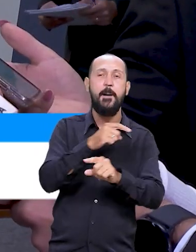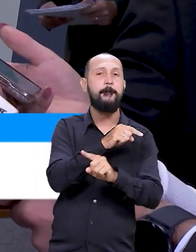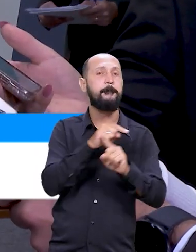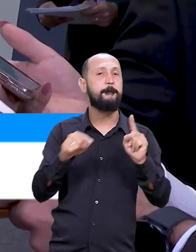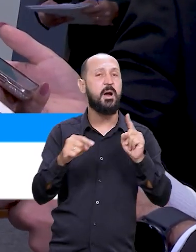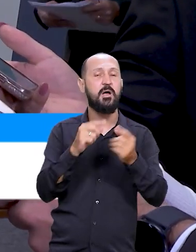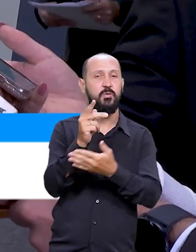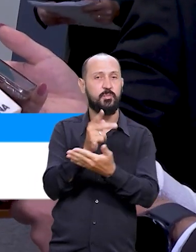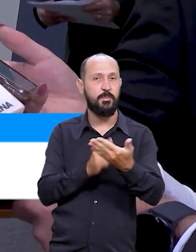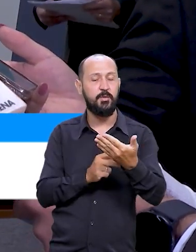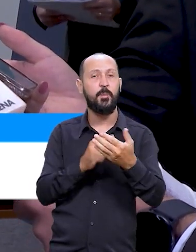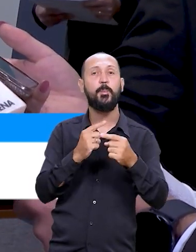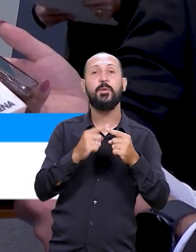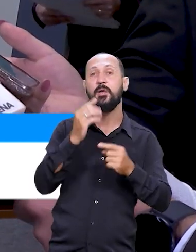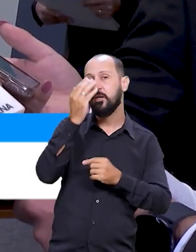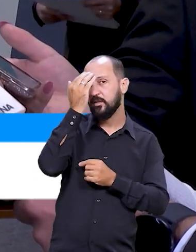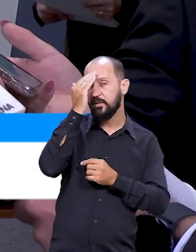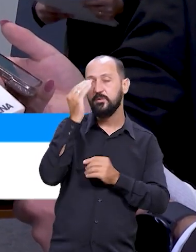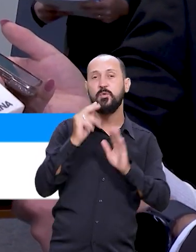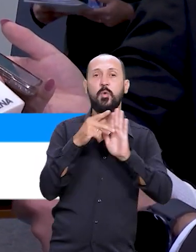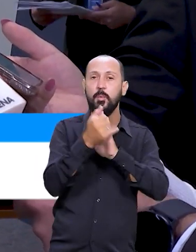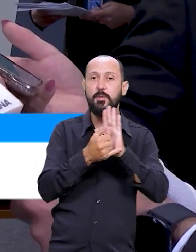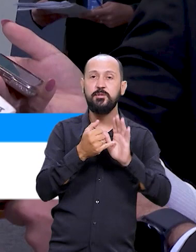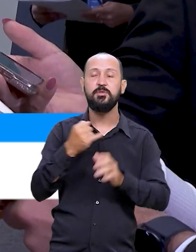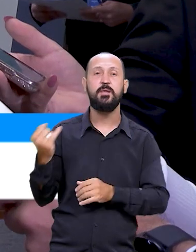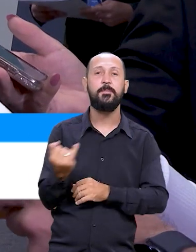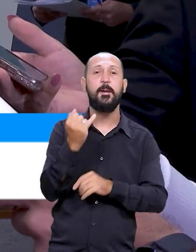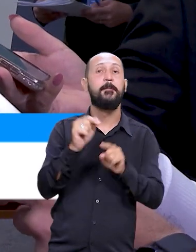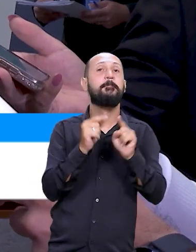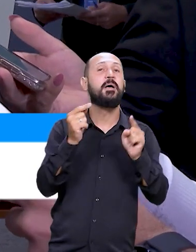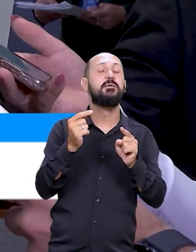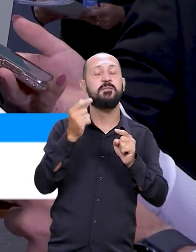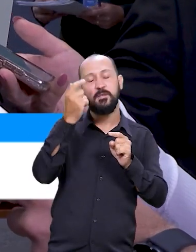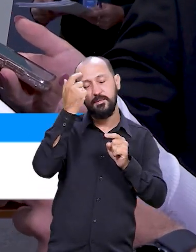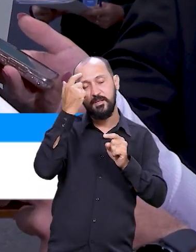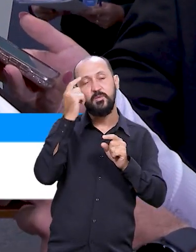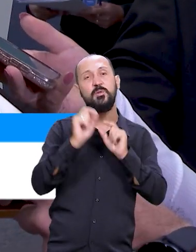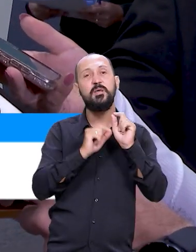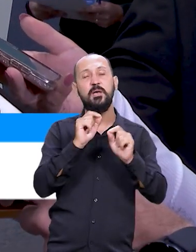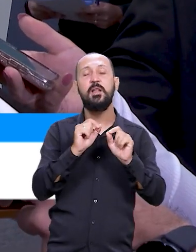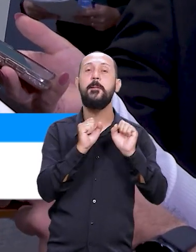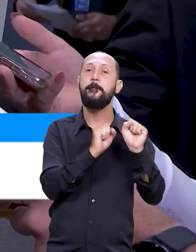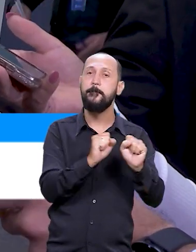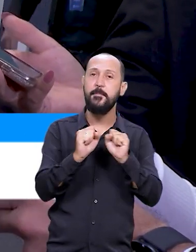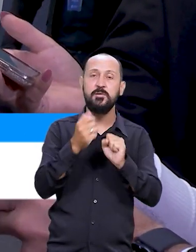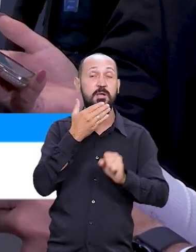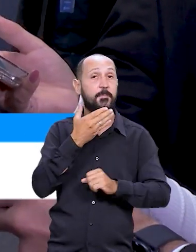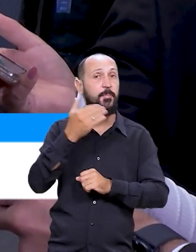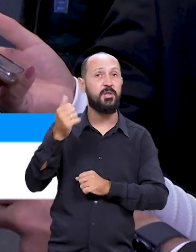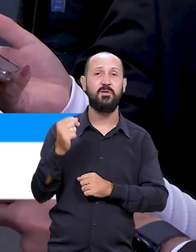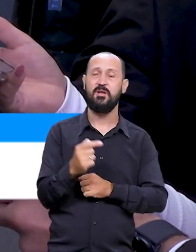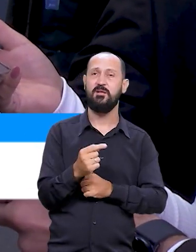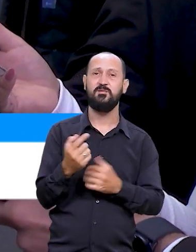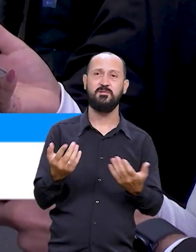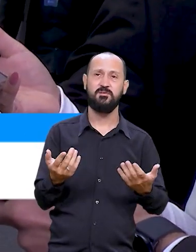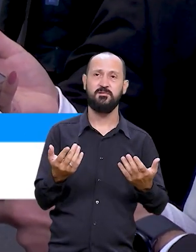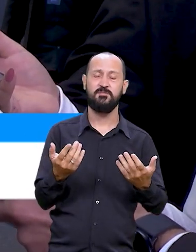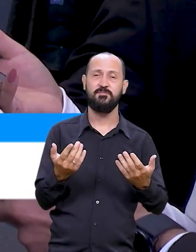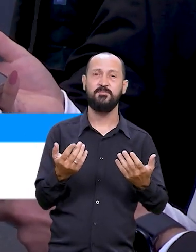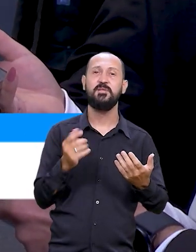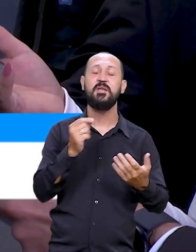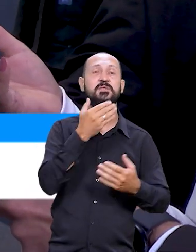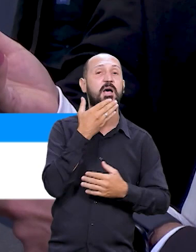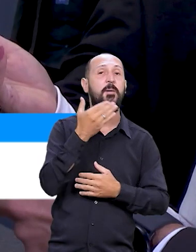fiz o acolhimento parcial do parecer, porque entendo que o projeto é importante, mas entendo também que ele pode ser